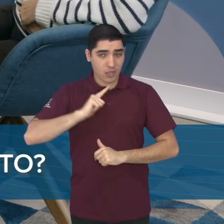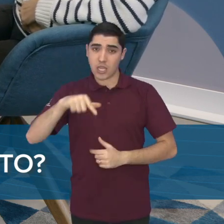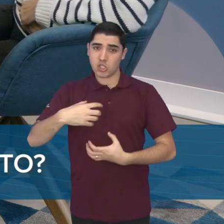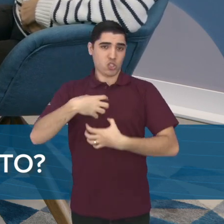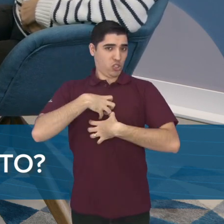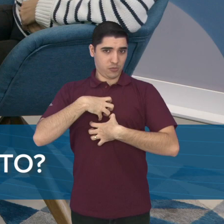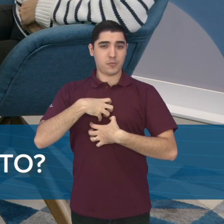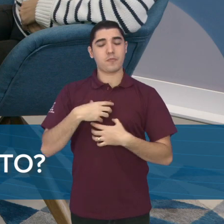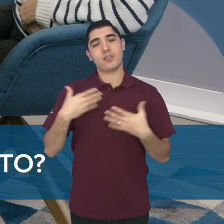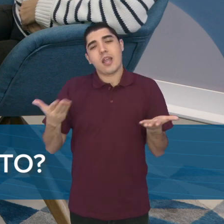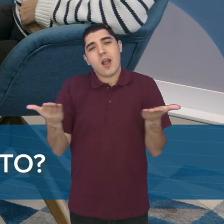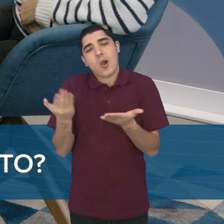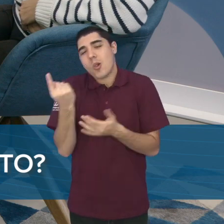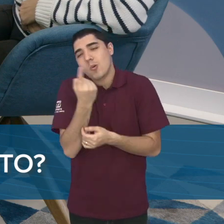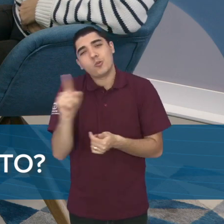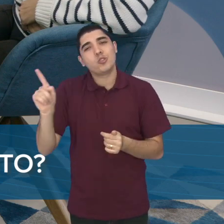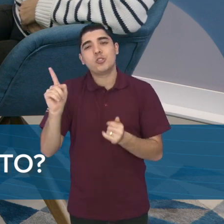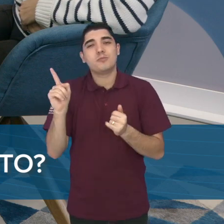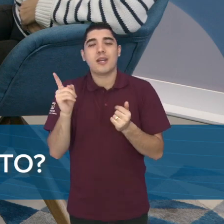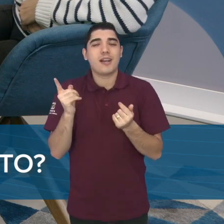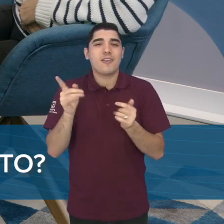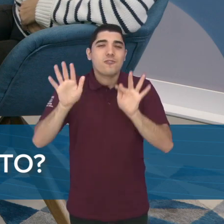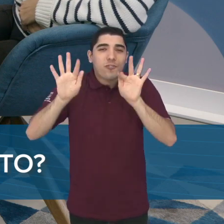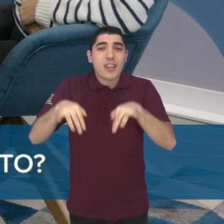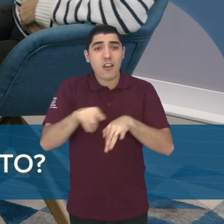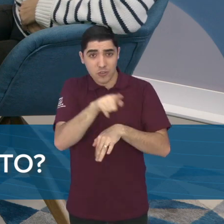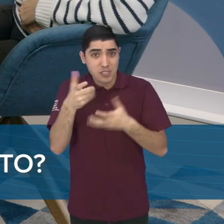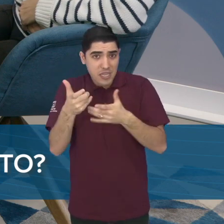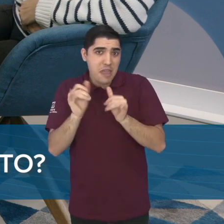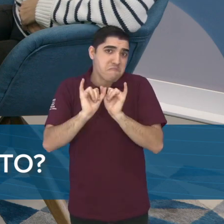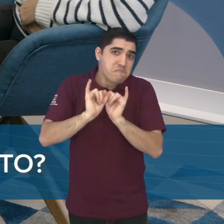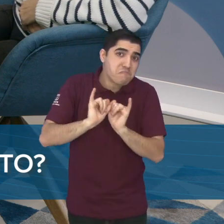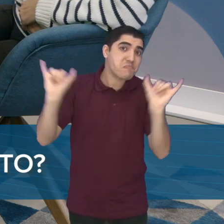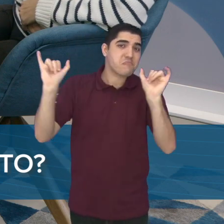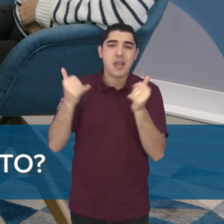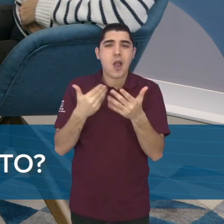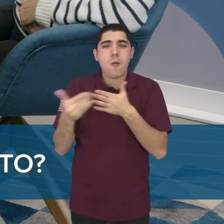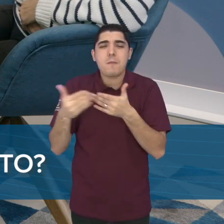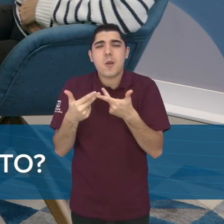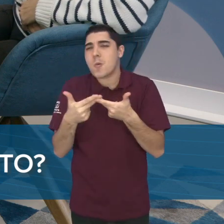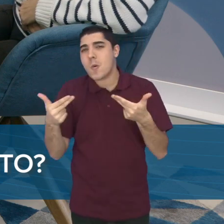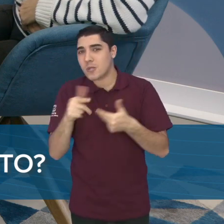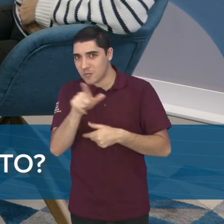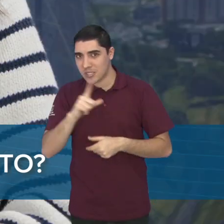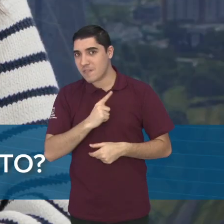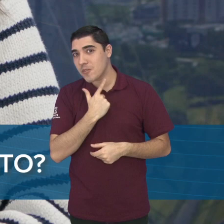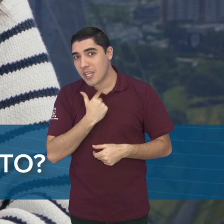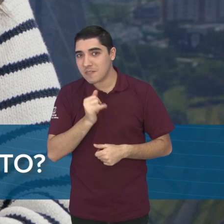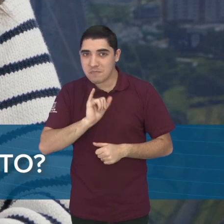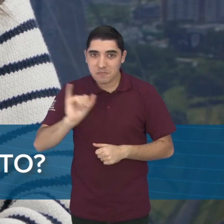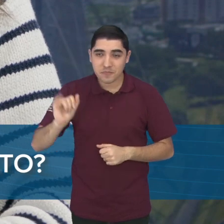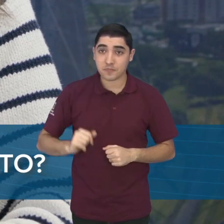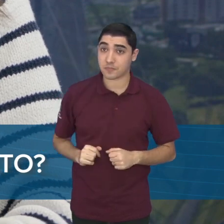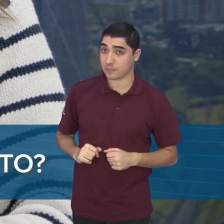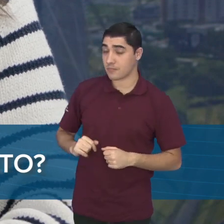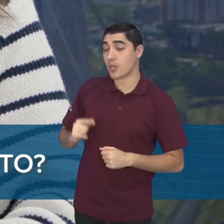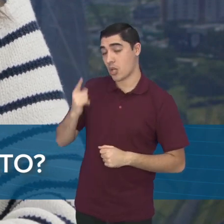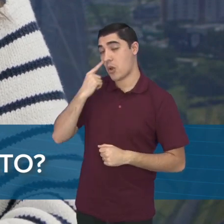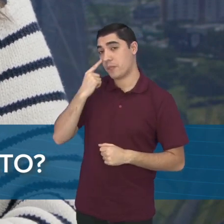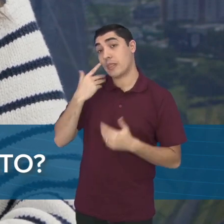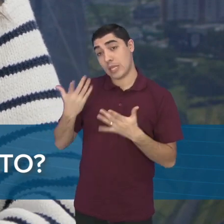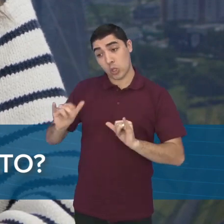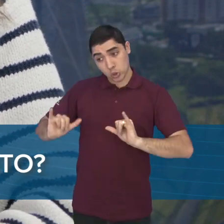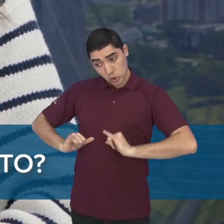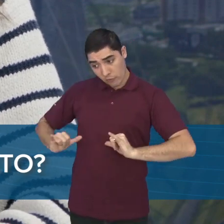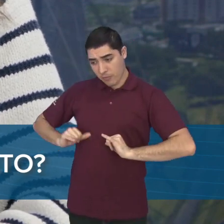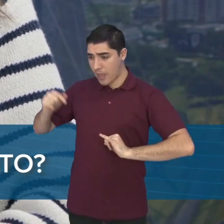democrático. Para encerrar, então, vocês gostariam de deixar alguma mensagem, um recado específico? Eu acho que o sofrimento faz parte, né,